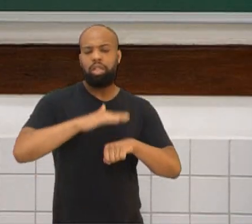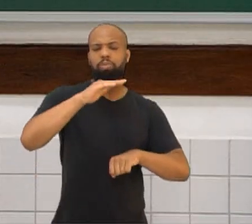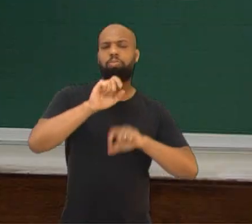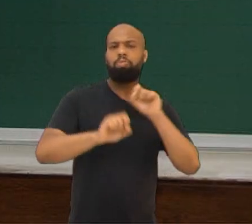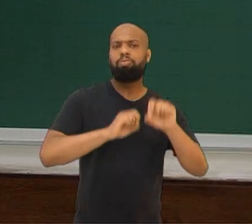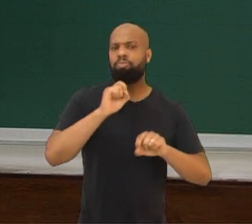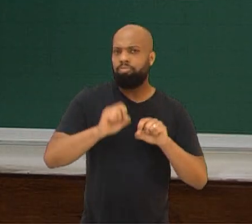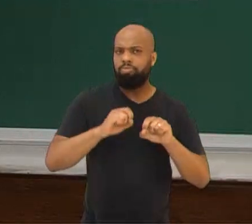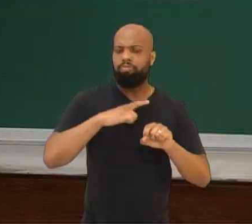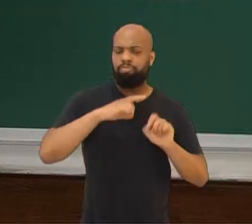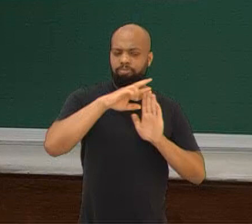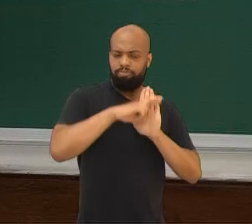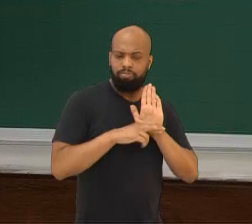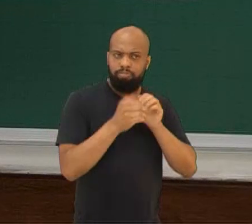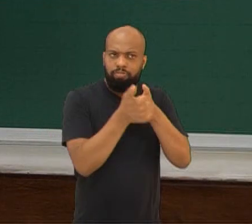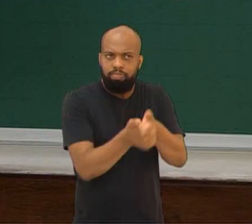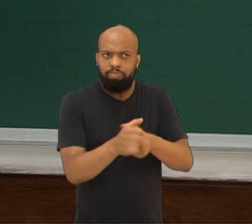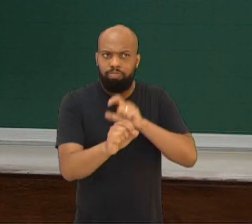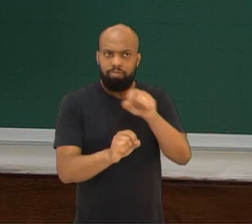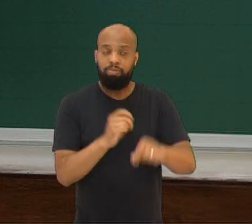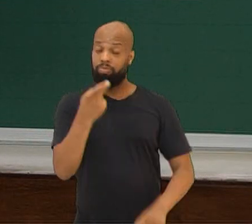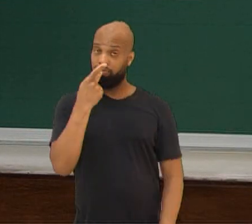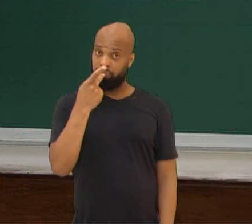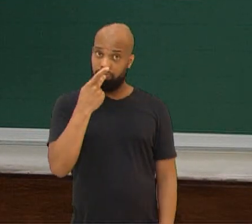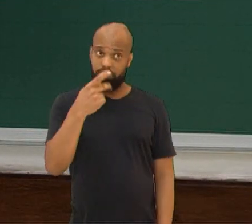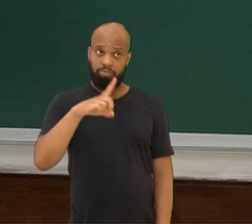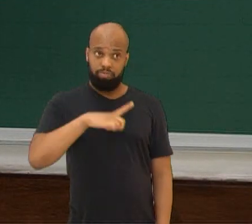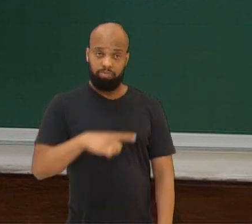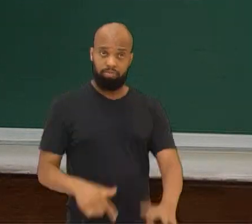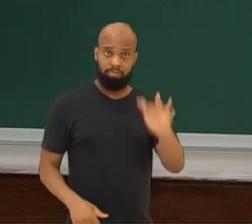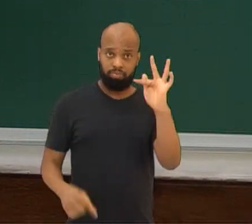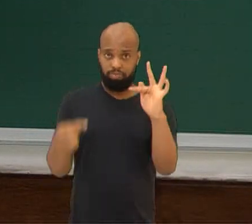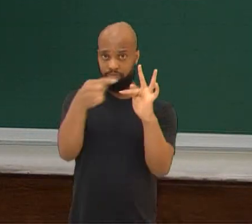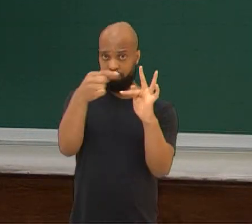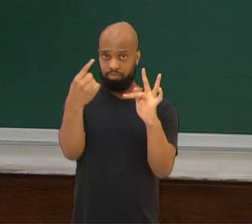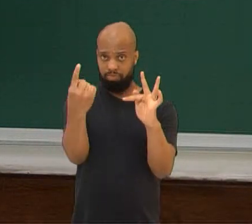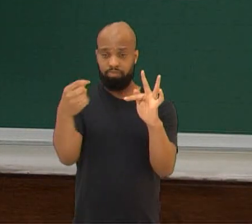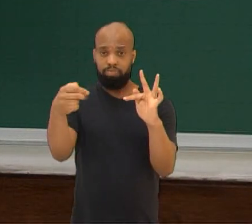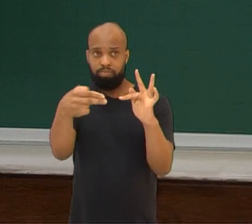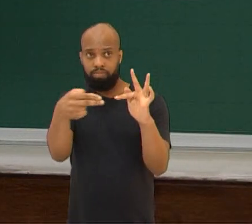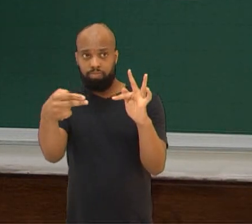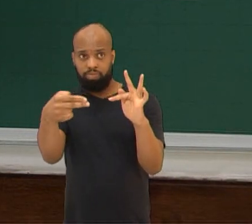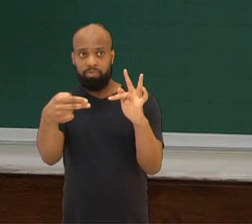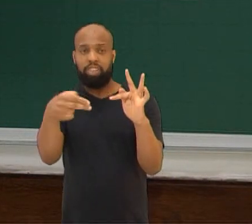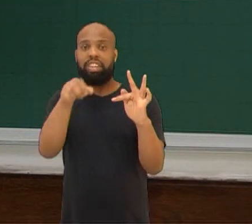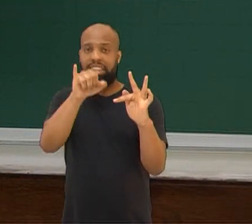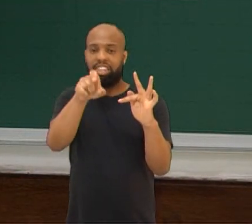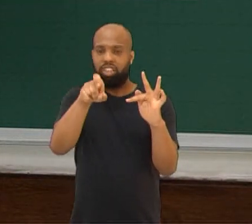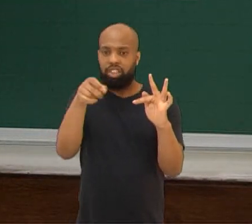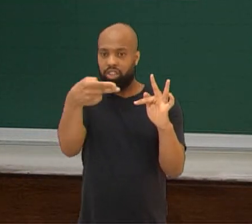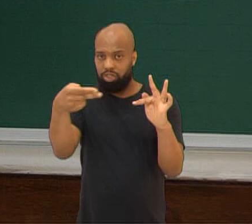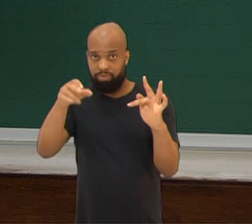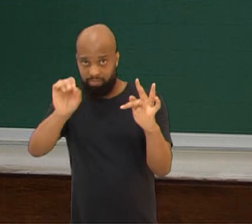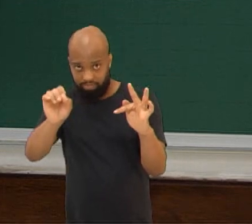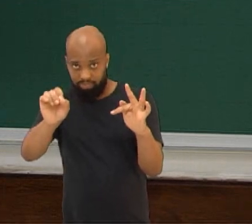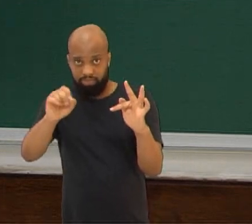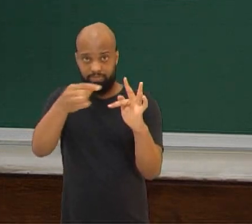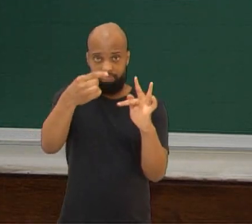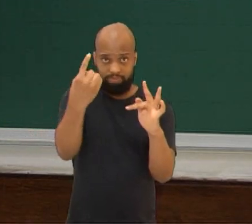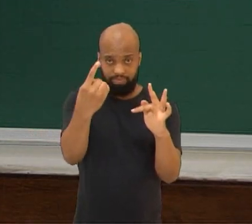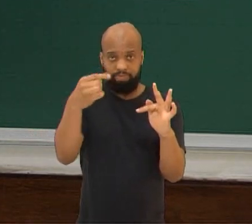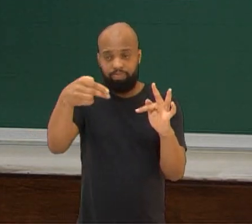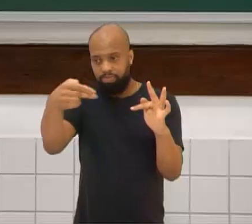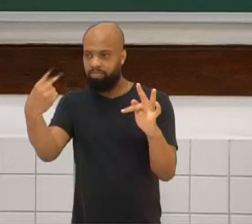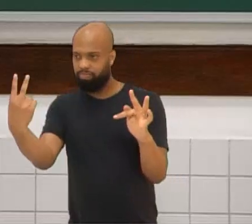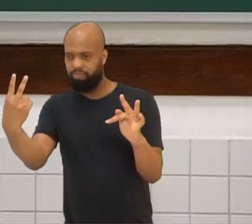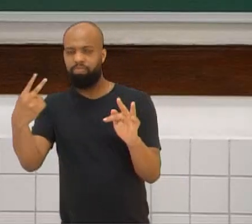condição? Aqui, ó. Ele me diz que quando f de menos 1 igual, quando x vale 0, a função inversa é igual a